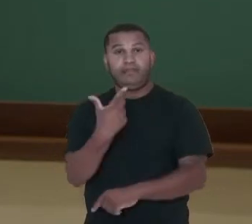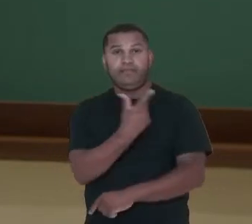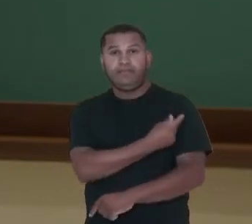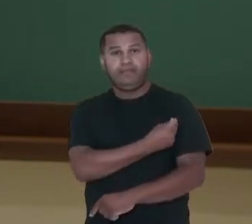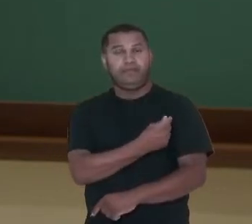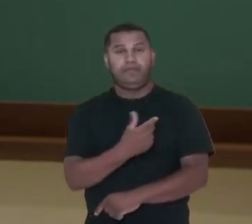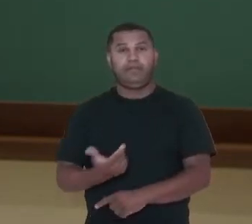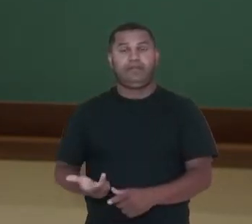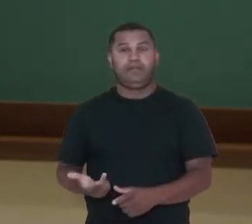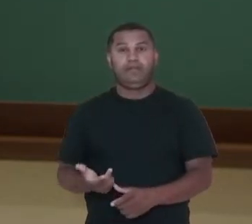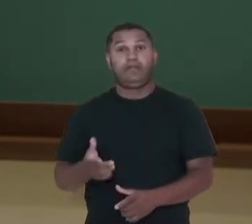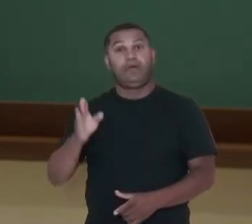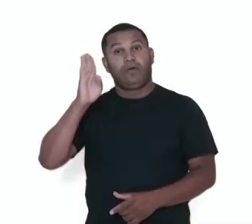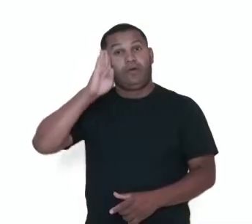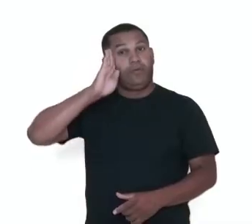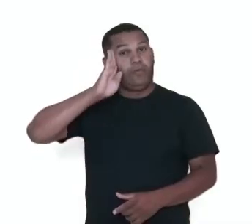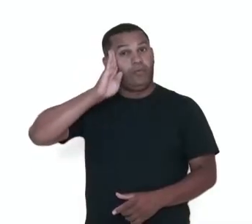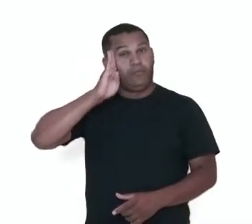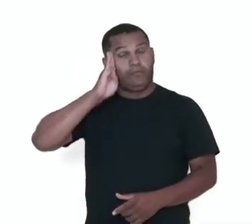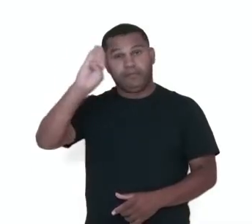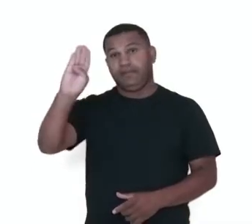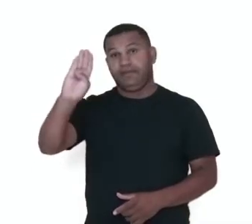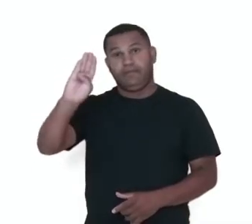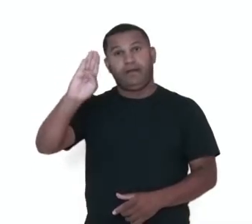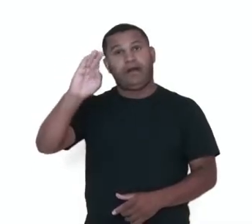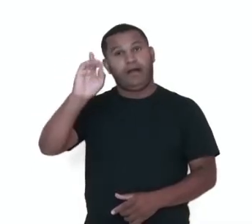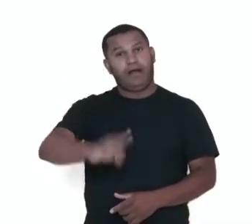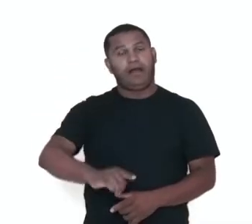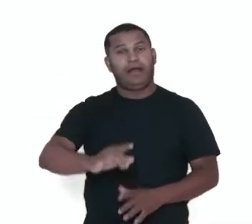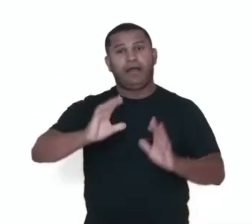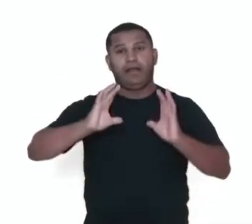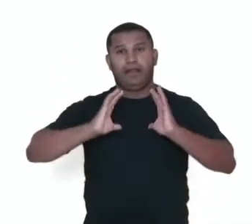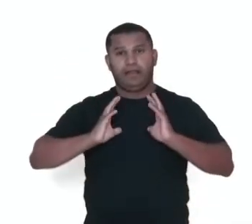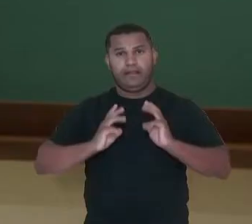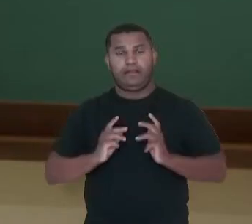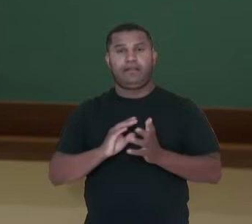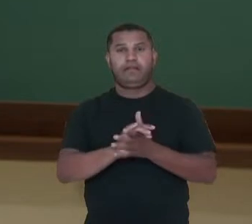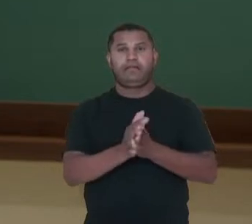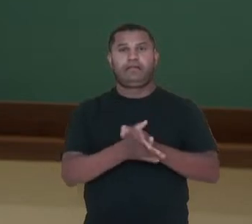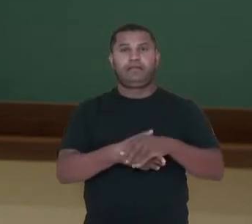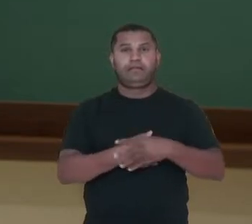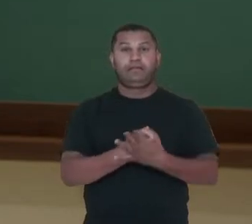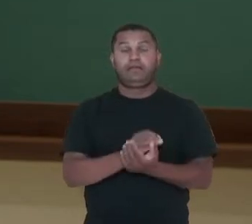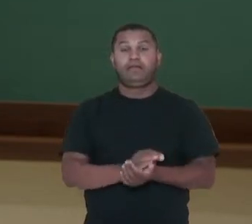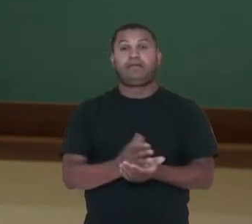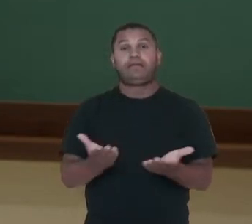eu até diria, é a higienização. Então, vamos